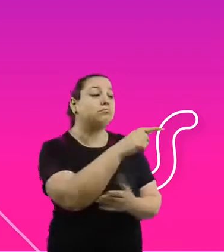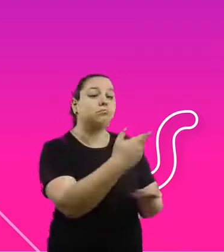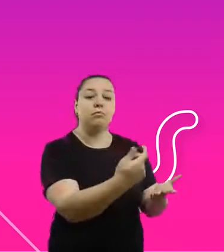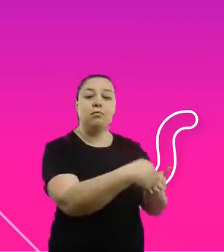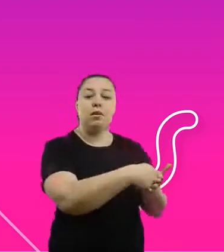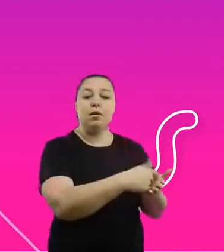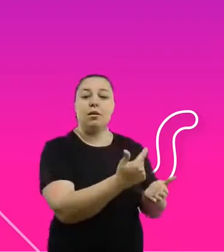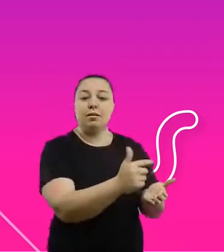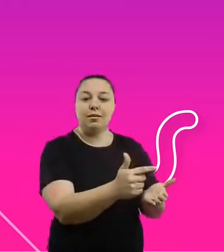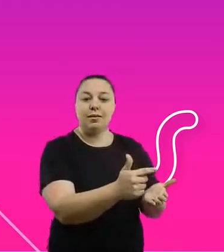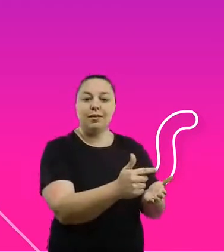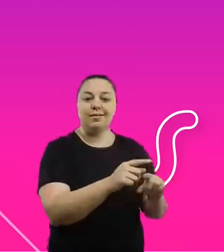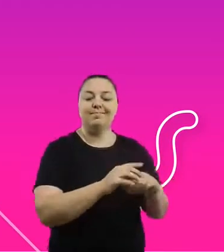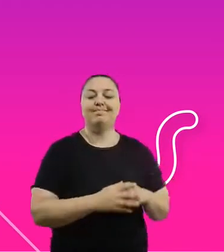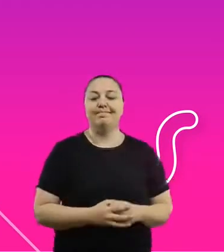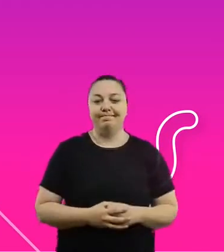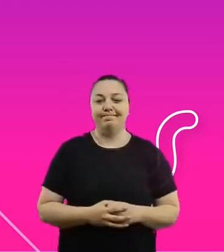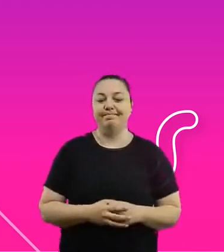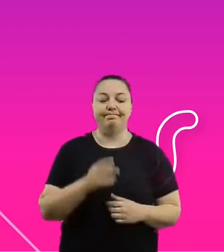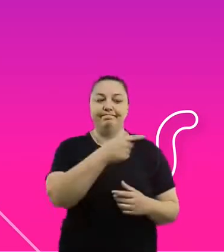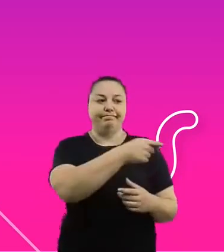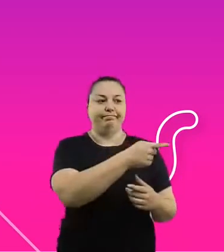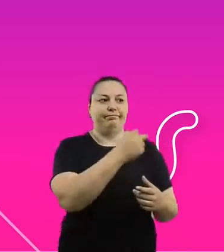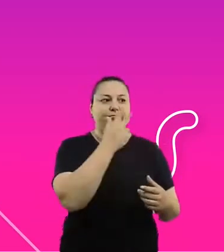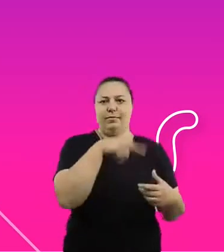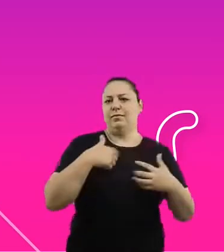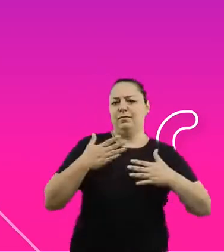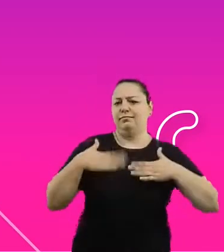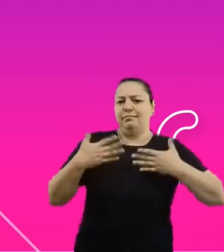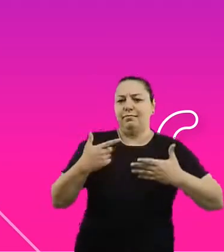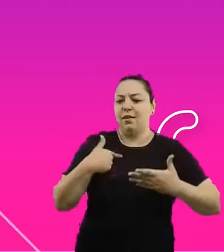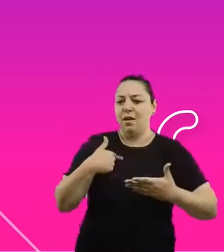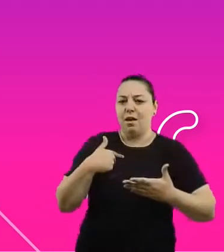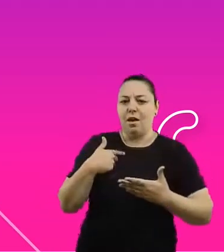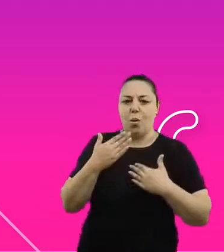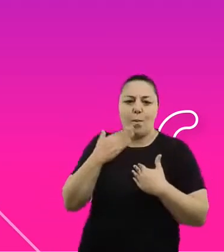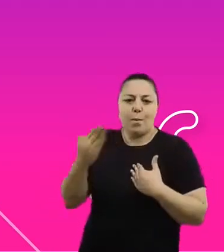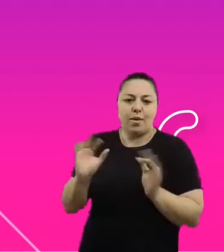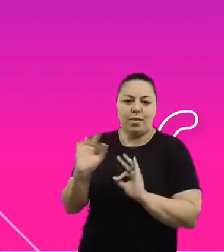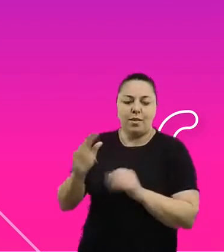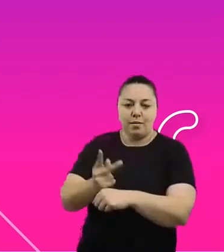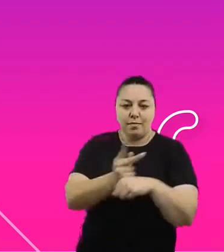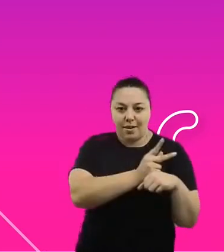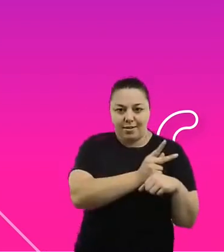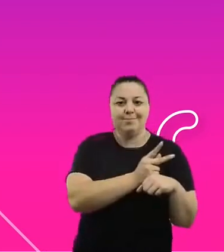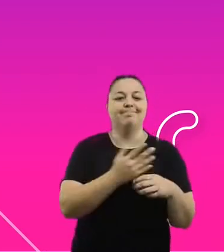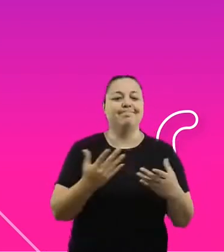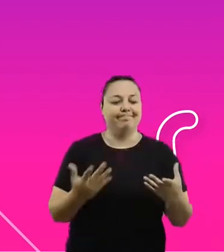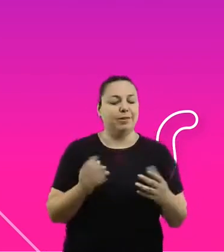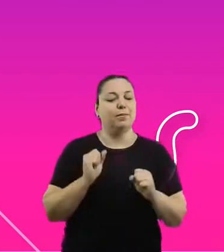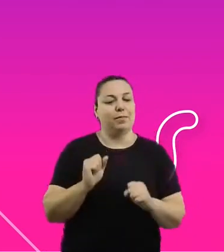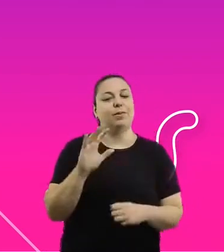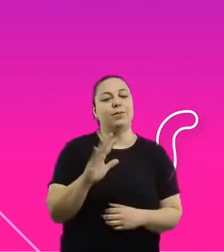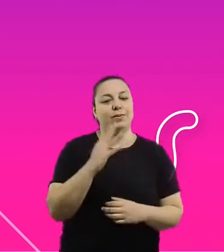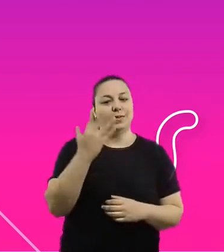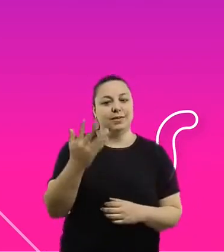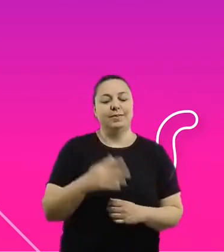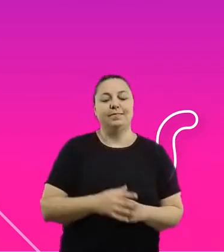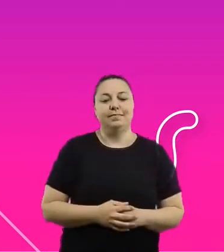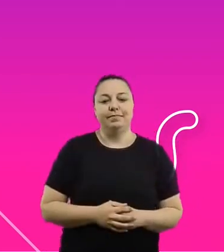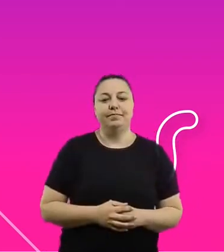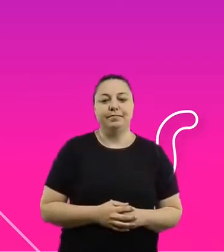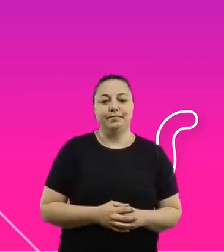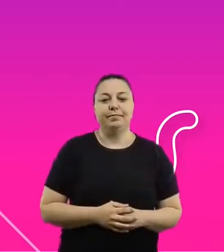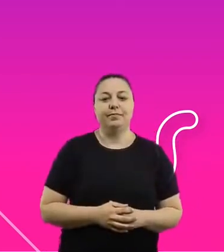pelo empréstimo que você não pagou e você vai ficar espantado com o que aconteceu. Bom, isso pode acontecer justamente se suas